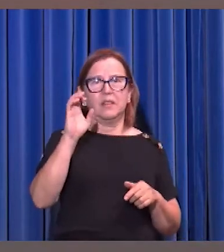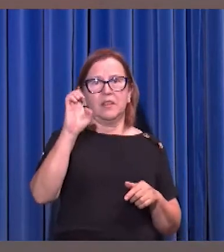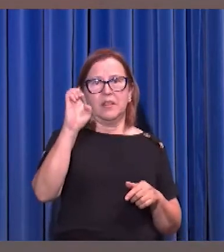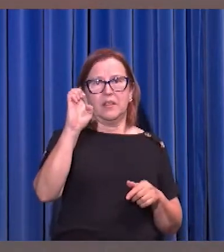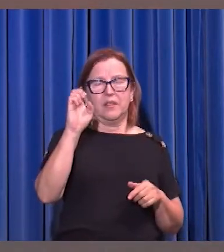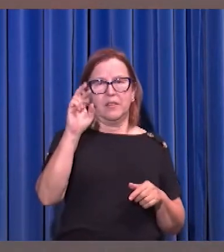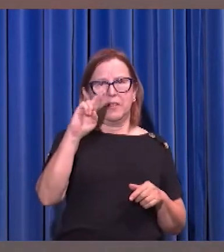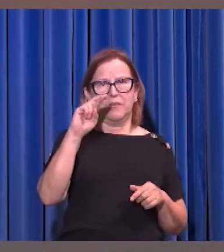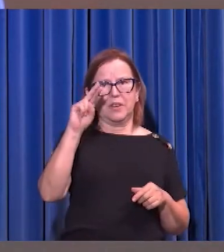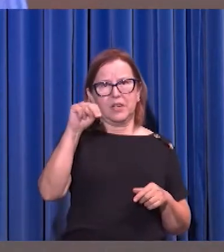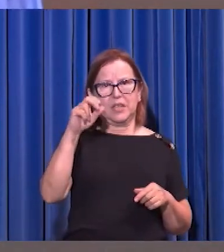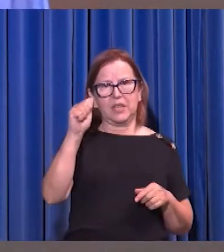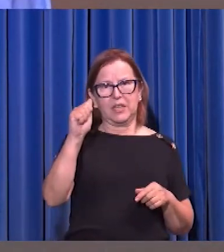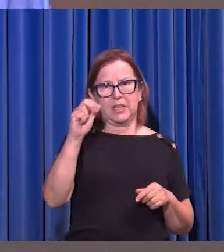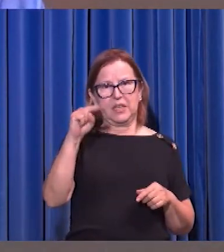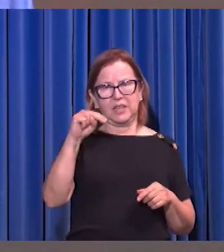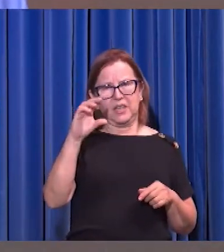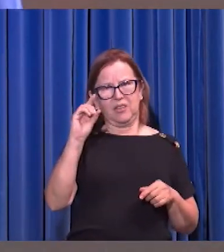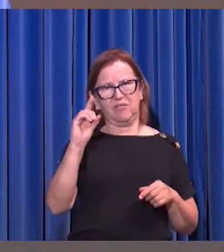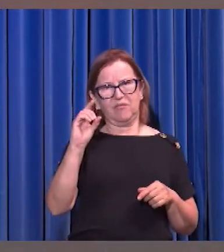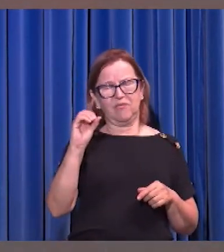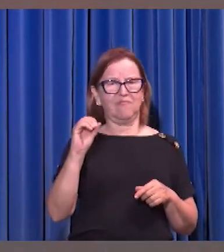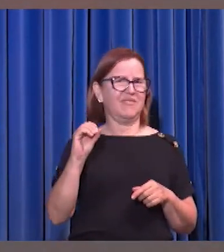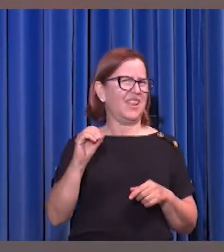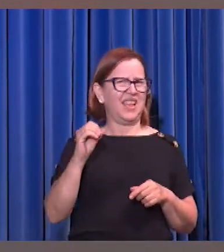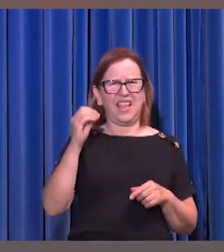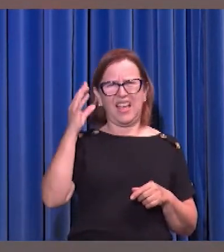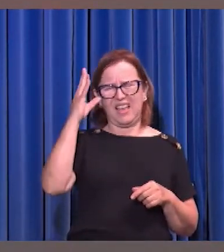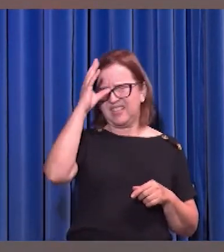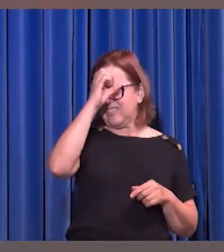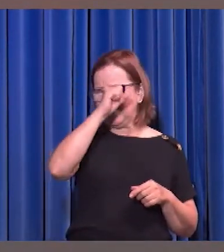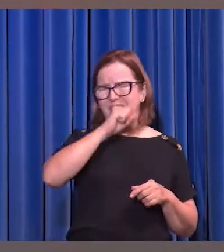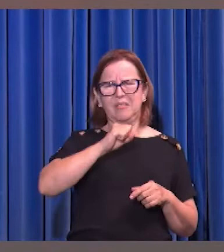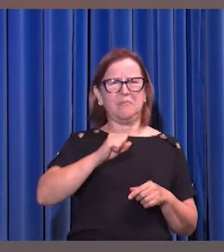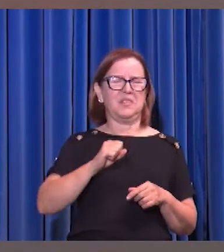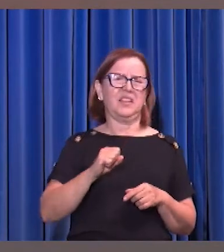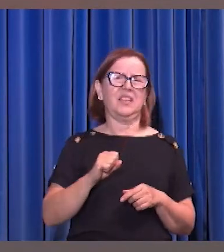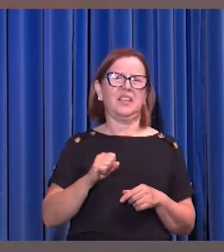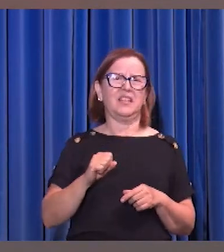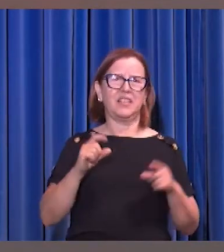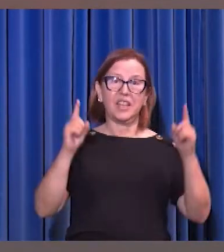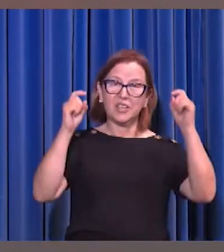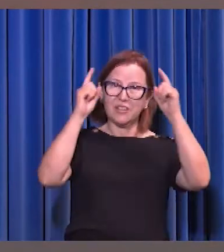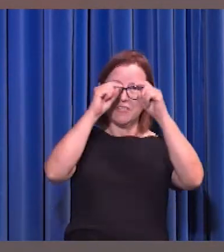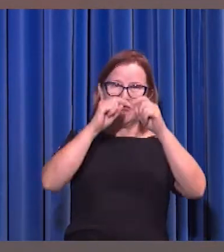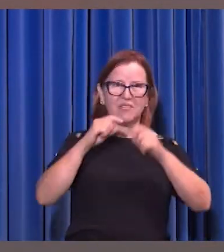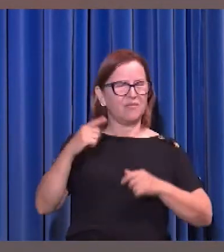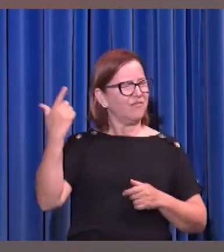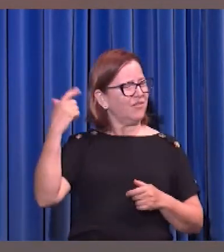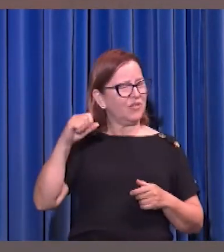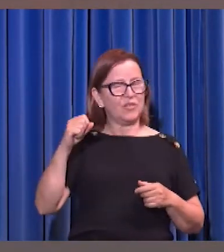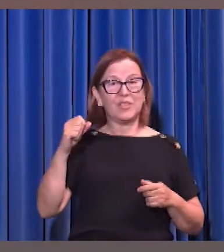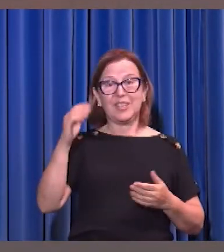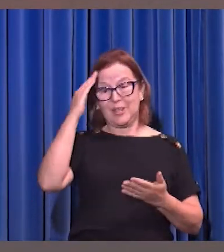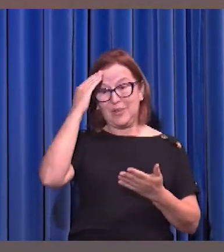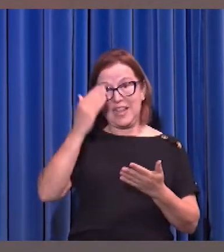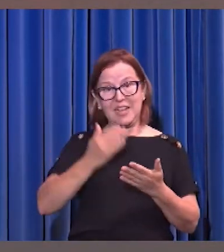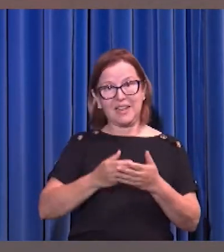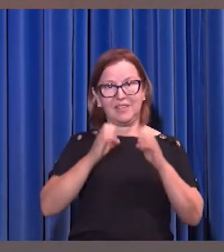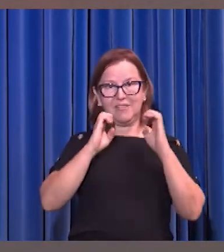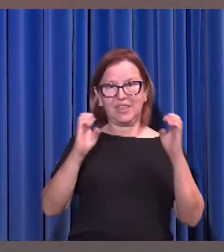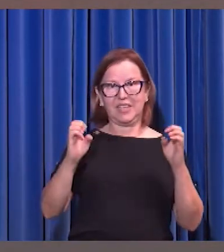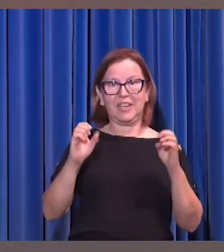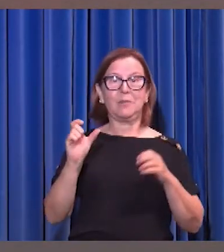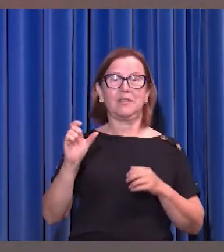essas coisas. Eu até tento, mas é difícil. Eu não consigo crer no Evangelho, na palavra